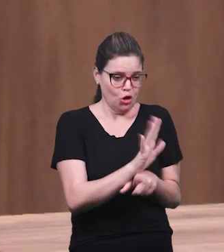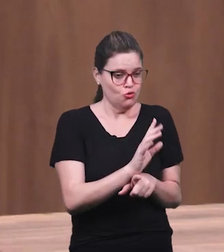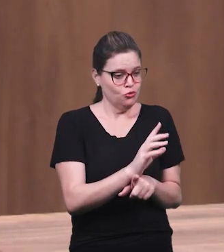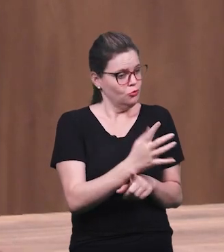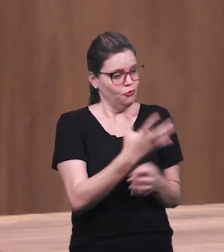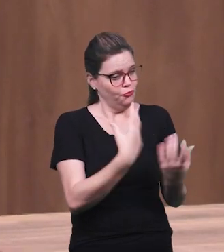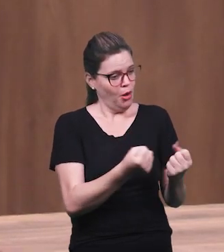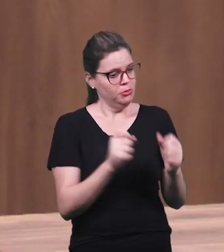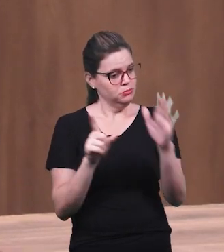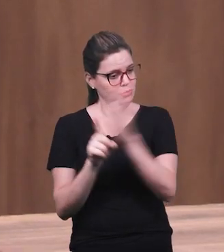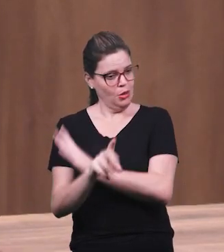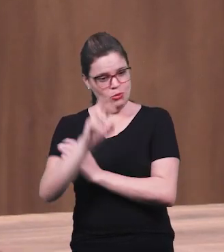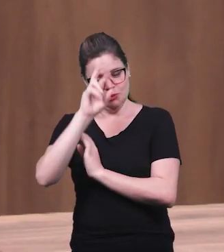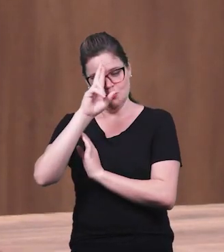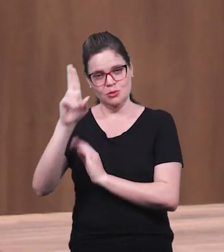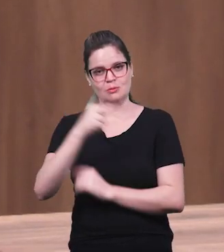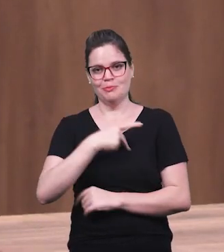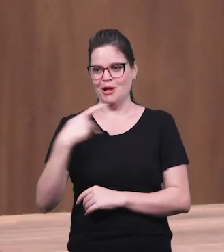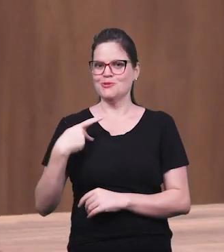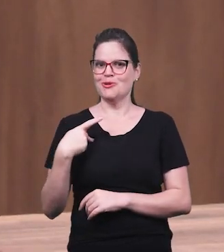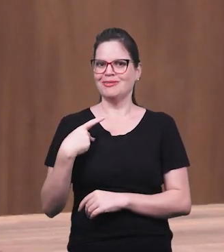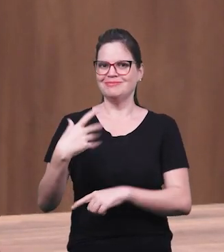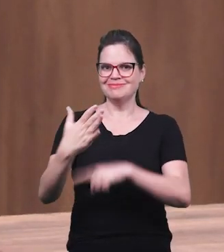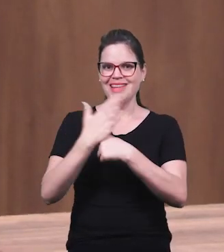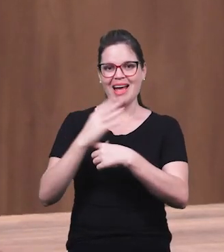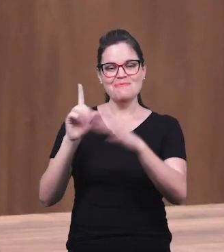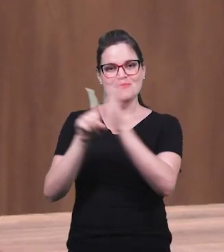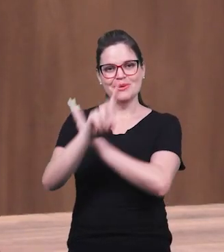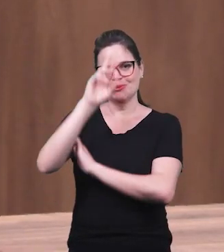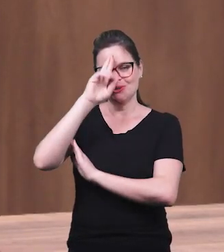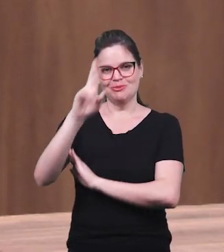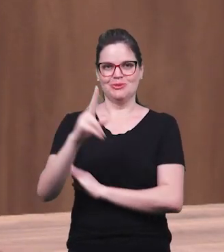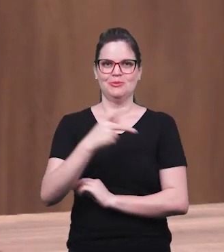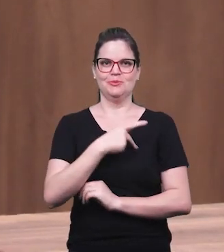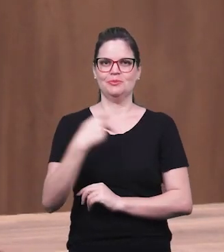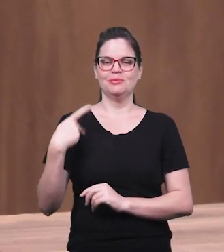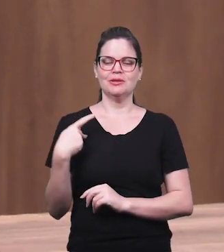Senhor, né? Então o pastor, assim, com muito